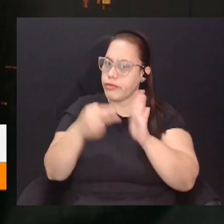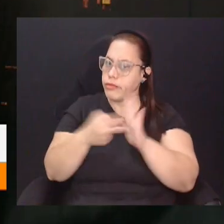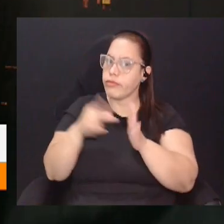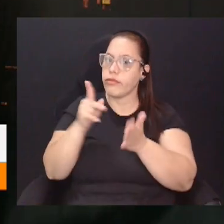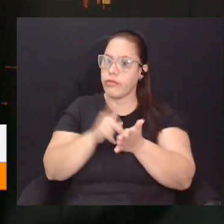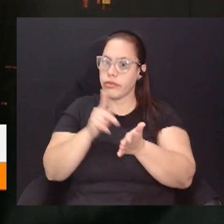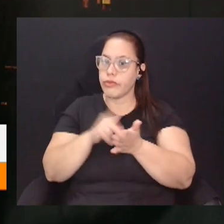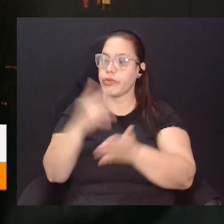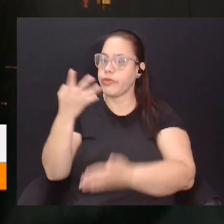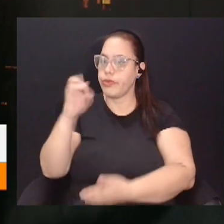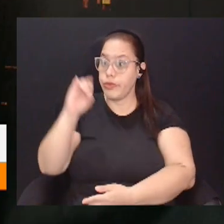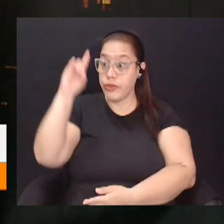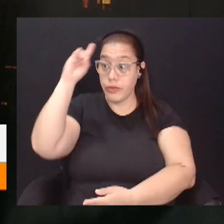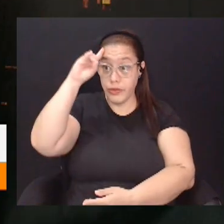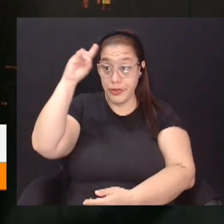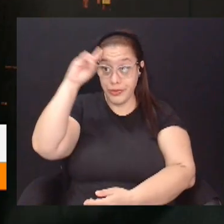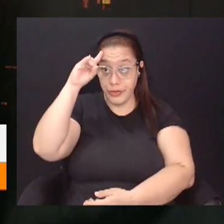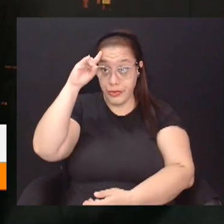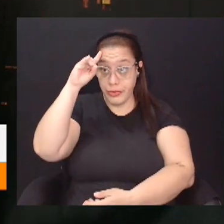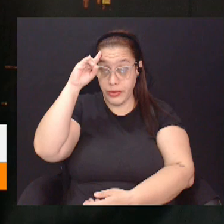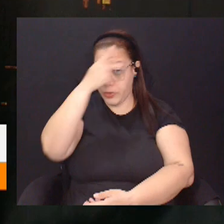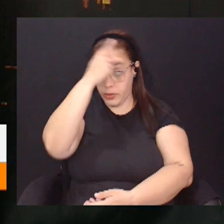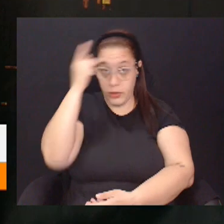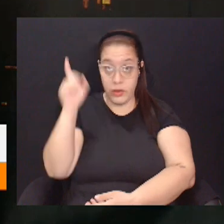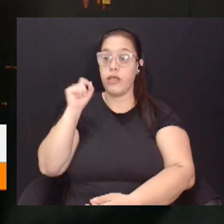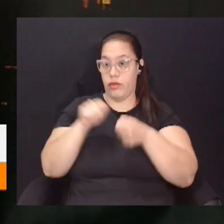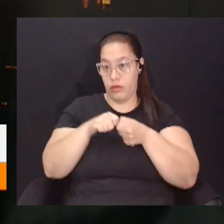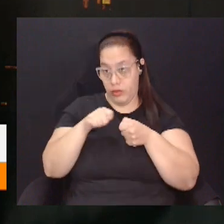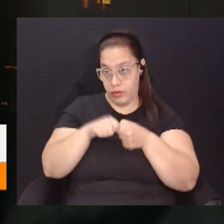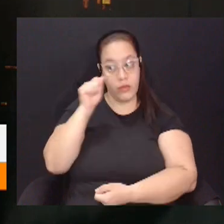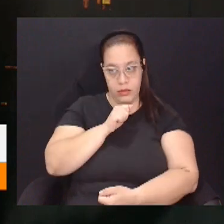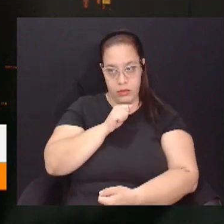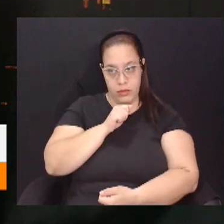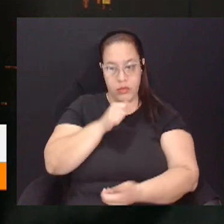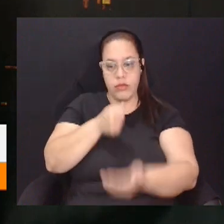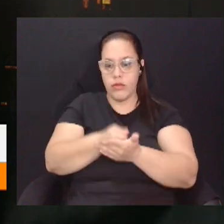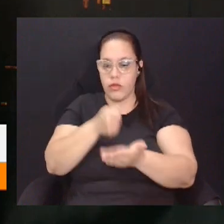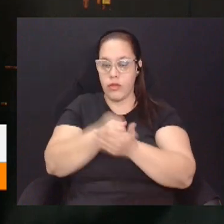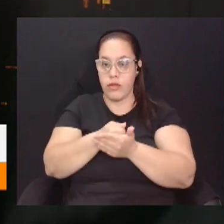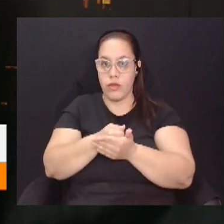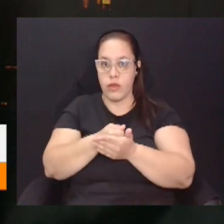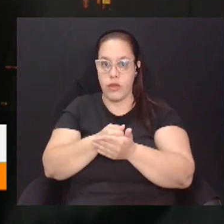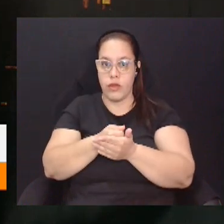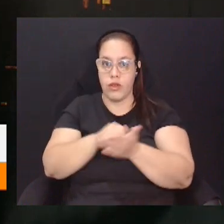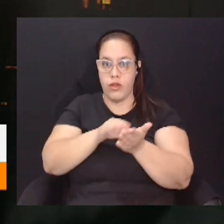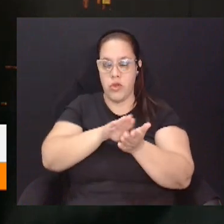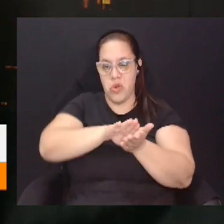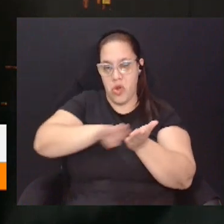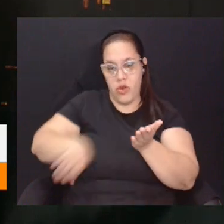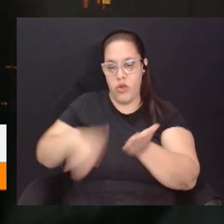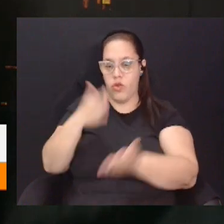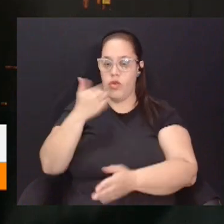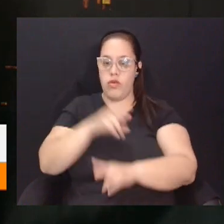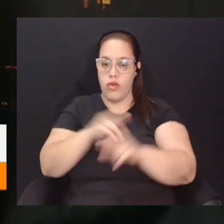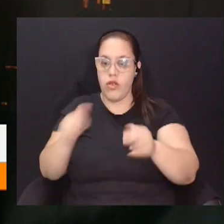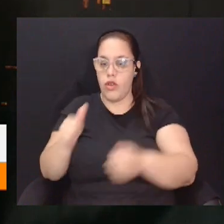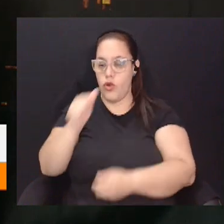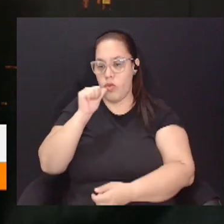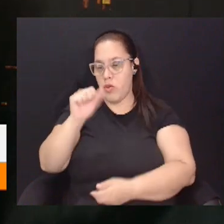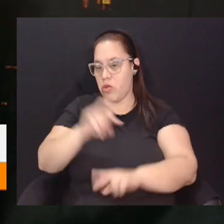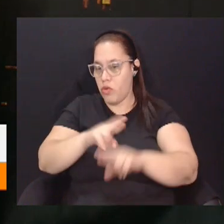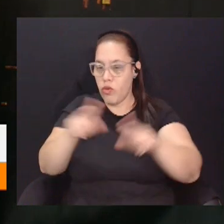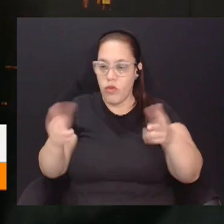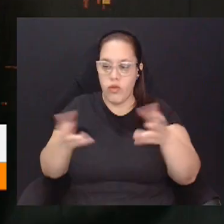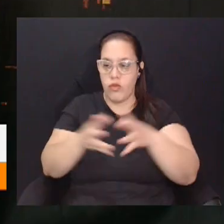por fazer aí essa penitência, que o corte de uma alimentação, o corte de uma bebida, de repente